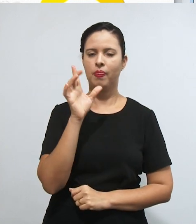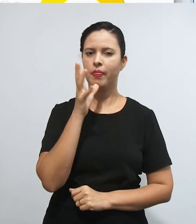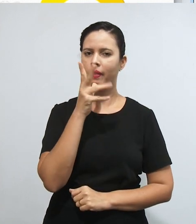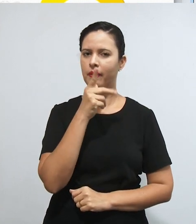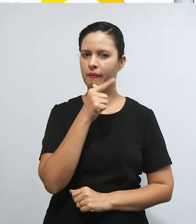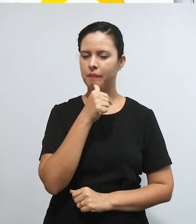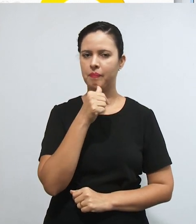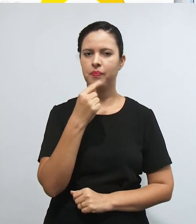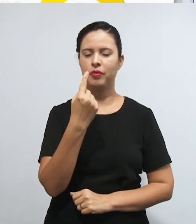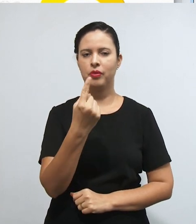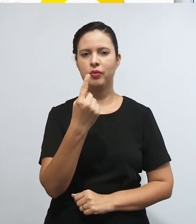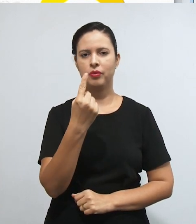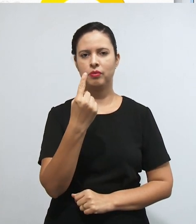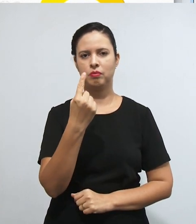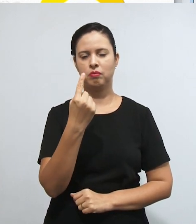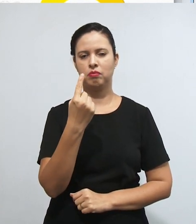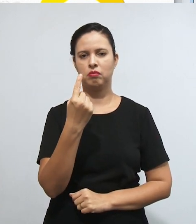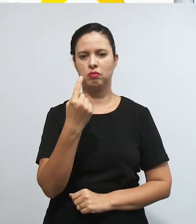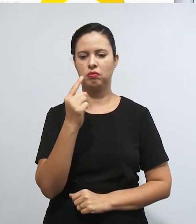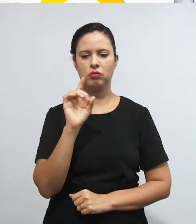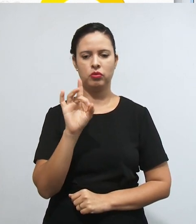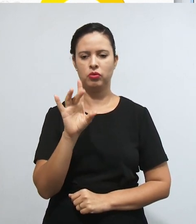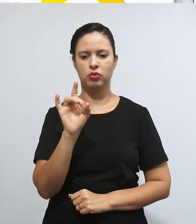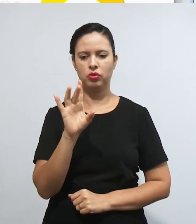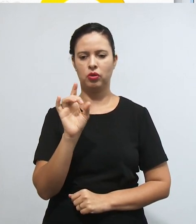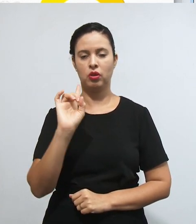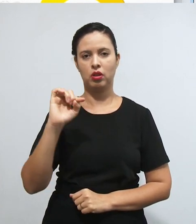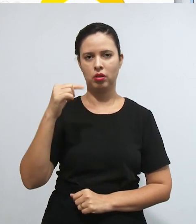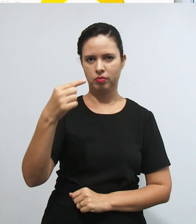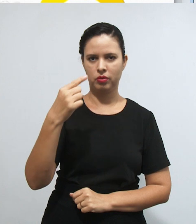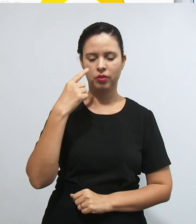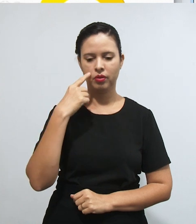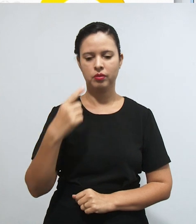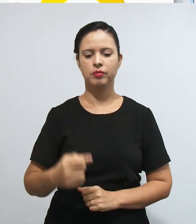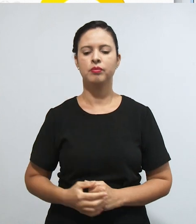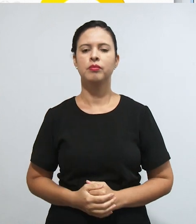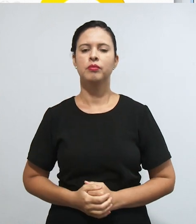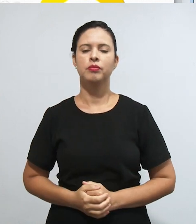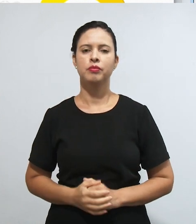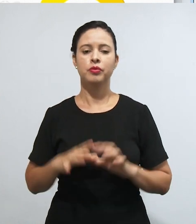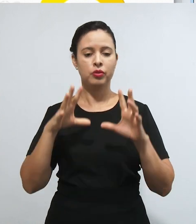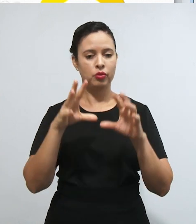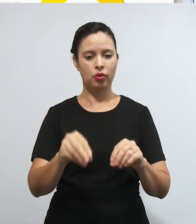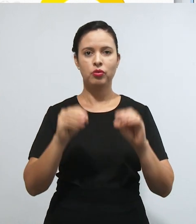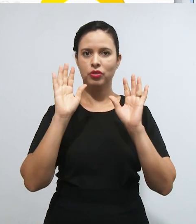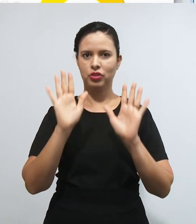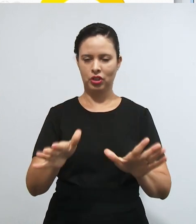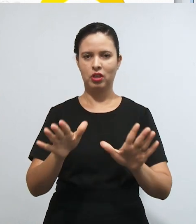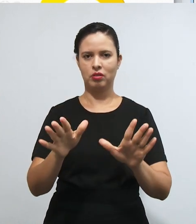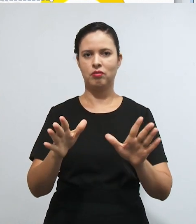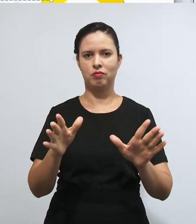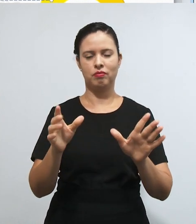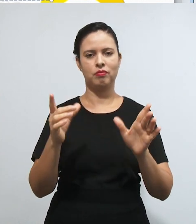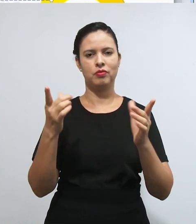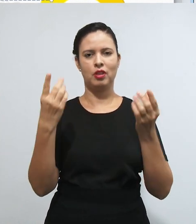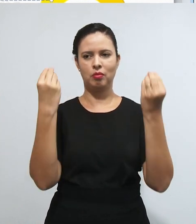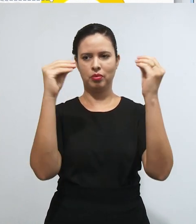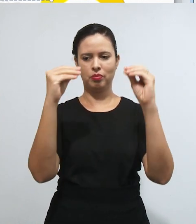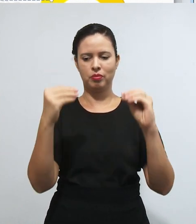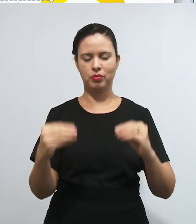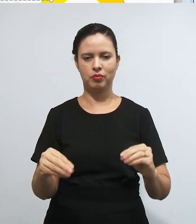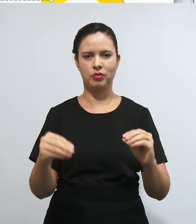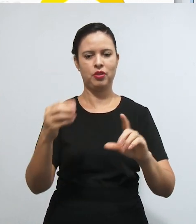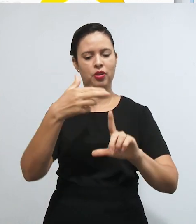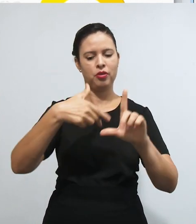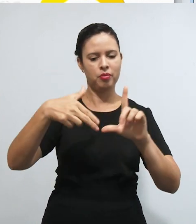um segundo, né? E após o anterior. Então pronto, todos eles estão com efeito agora. Né? Então vai entrar a primeira